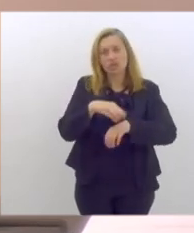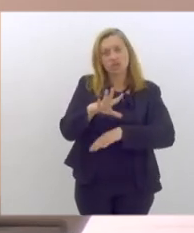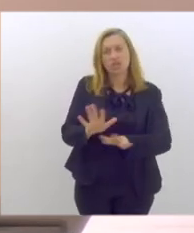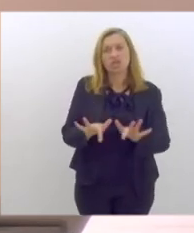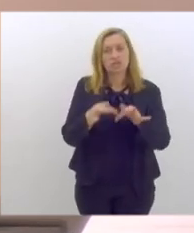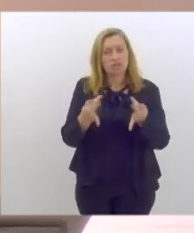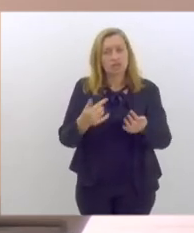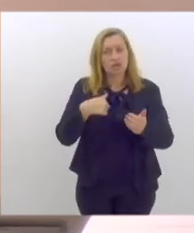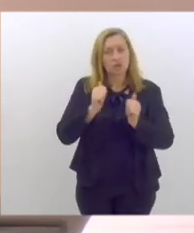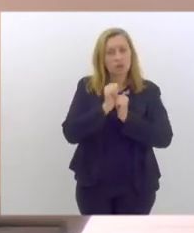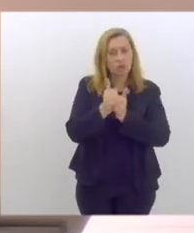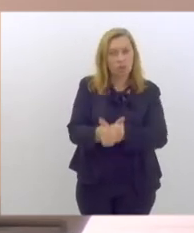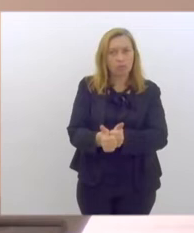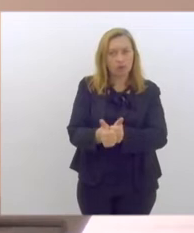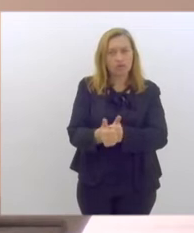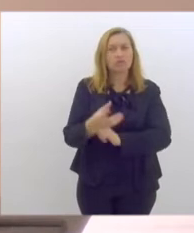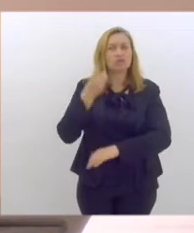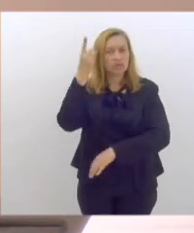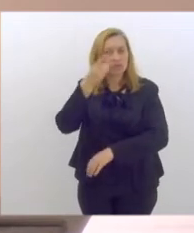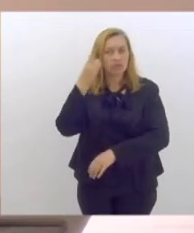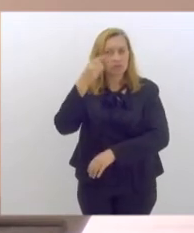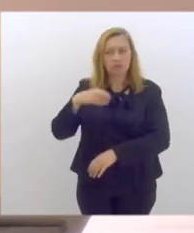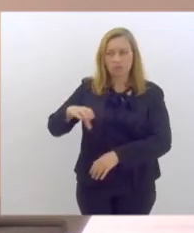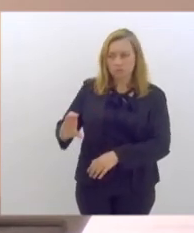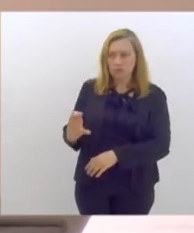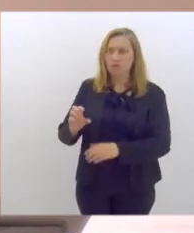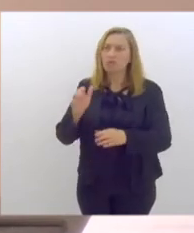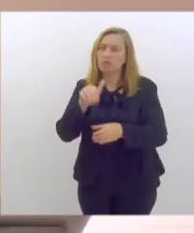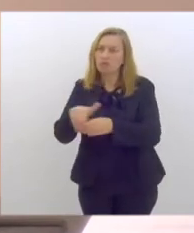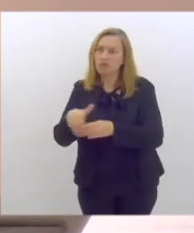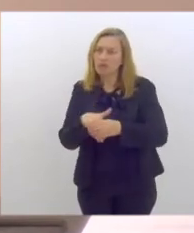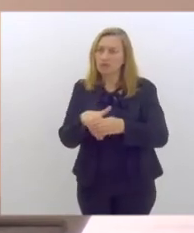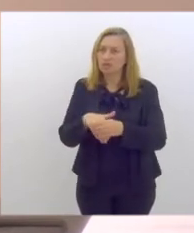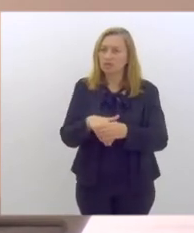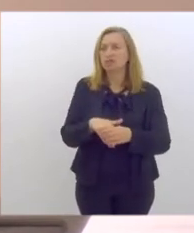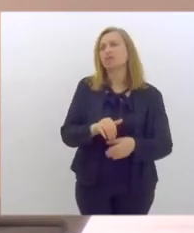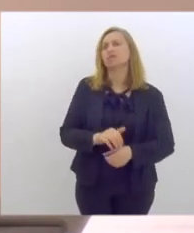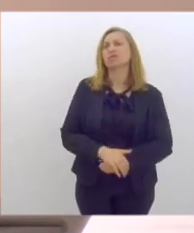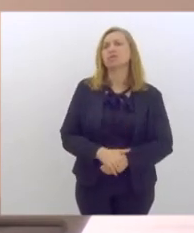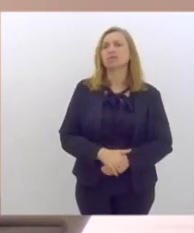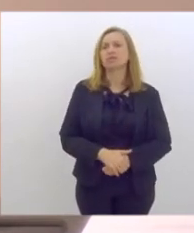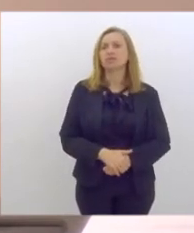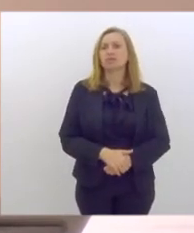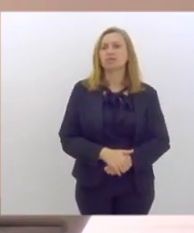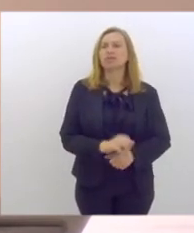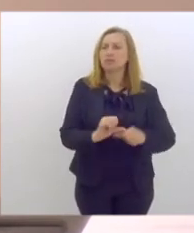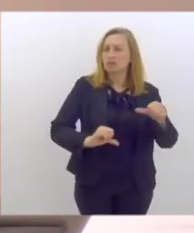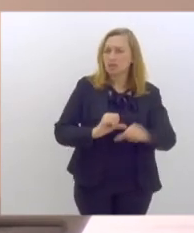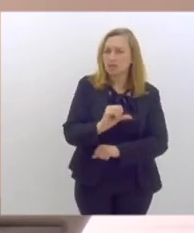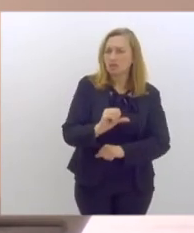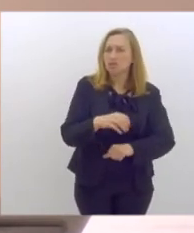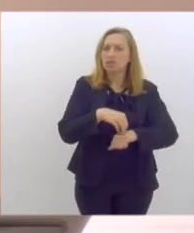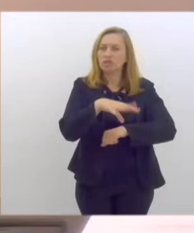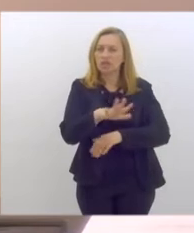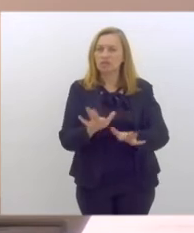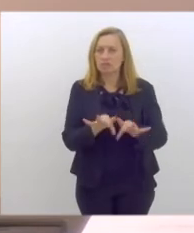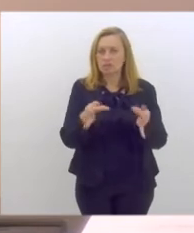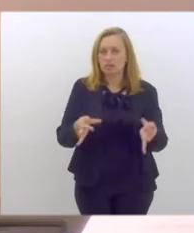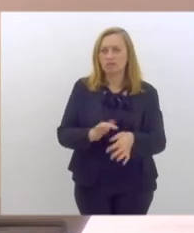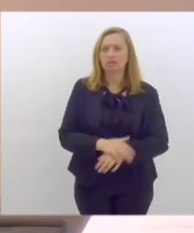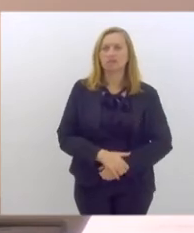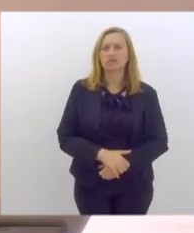eu tô acompanhando o deputado Carlos minc para votar pela atingir transformação indicação